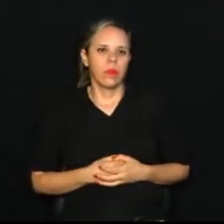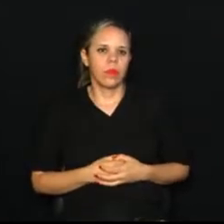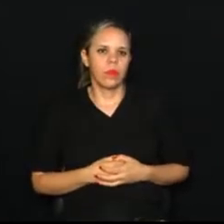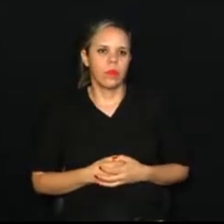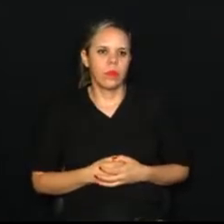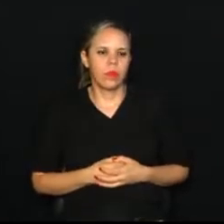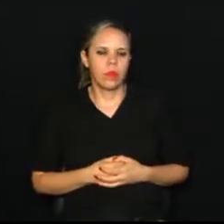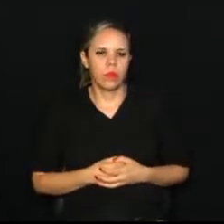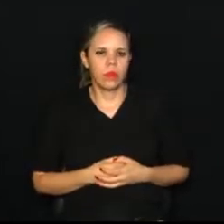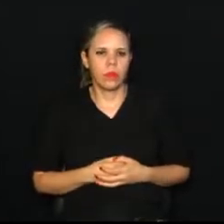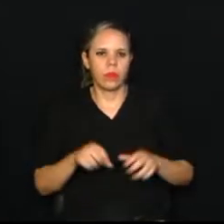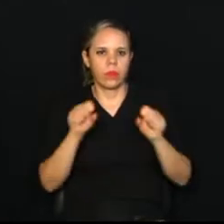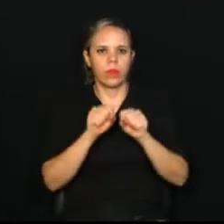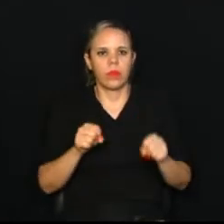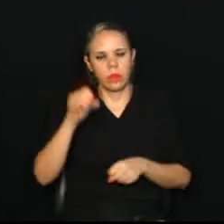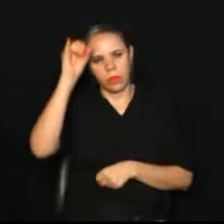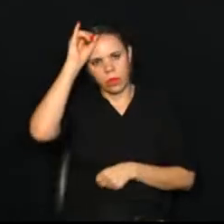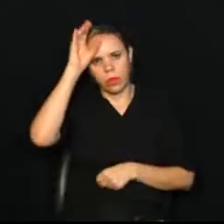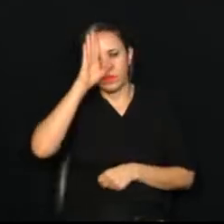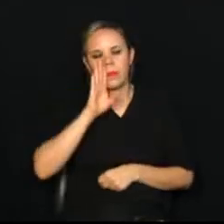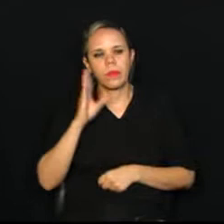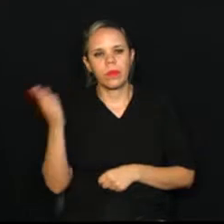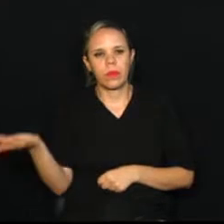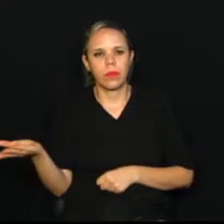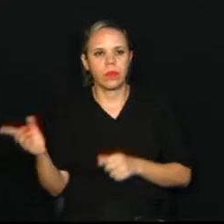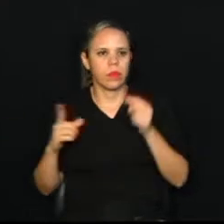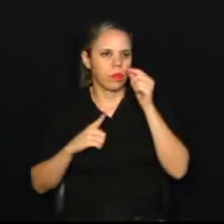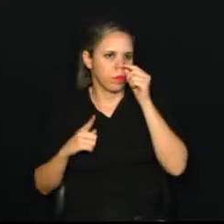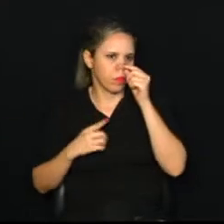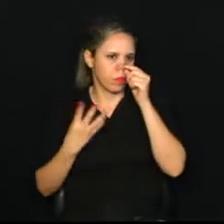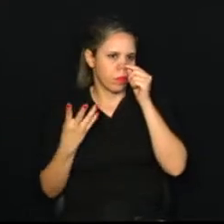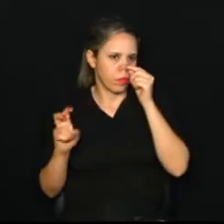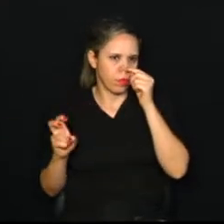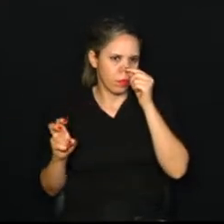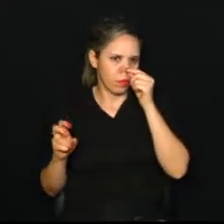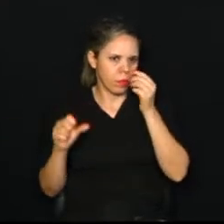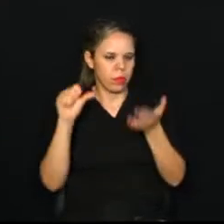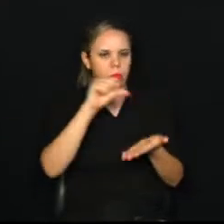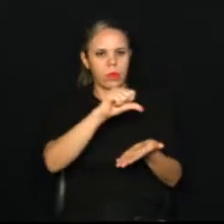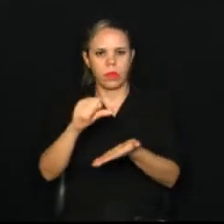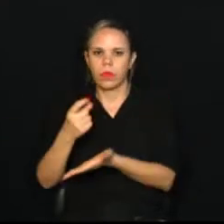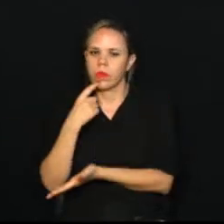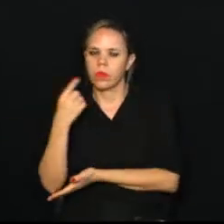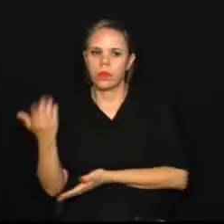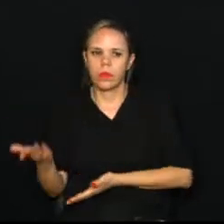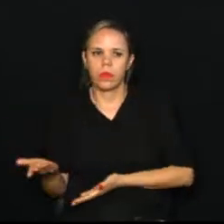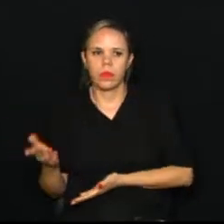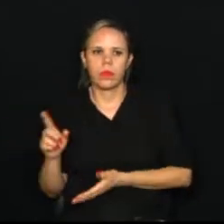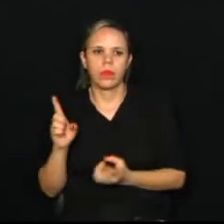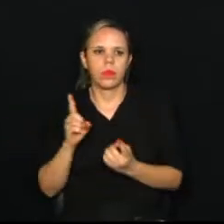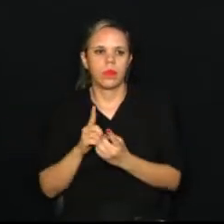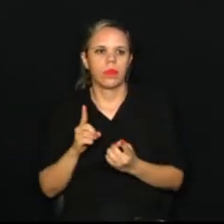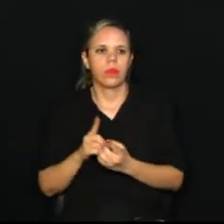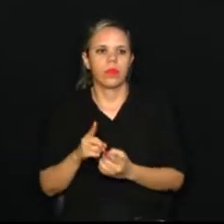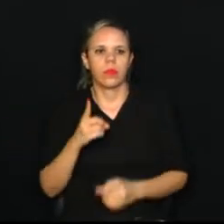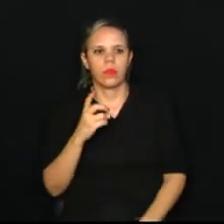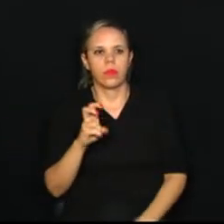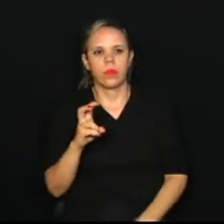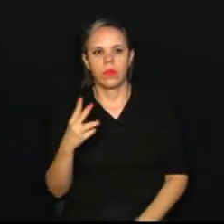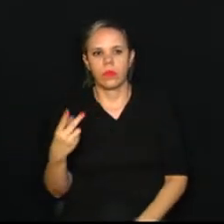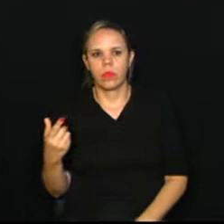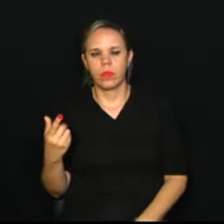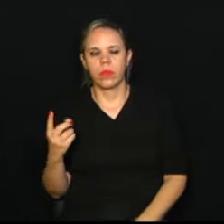O sistema de Wi-Fi gratuito tem 45 pontos em Campinas e atende cerca de 150